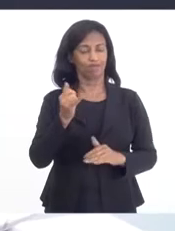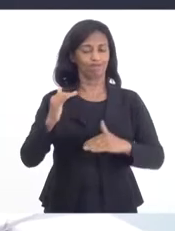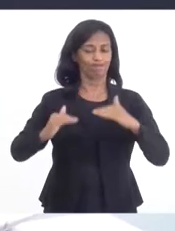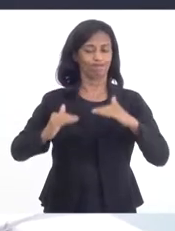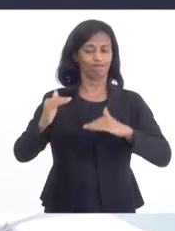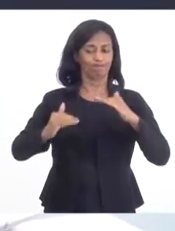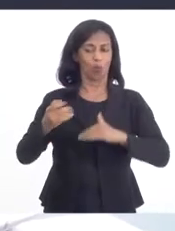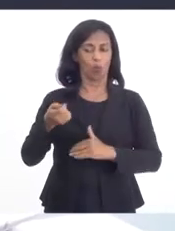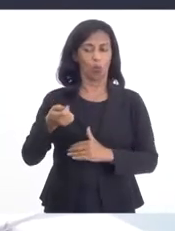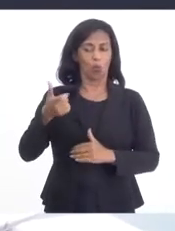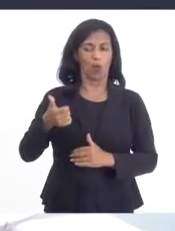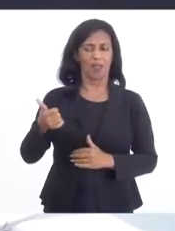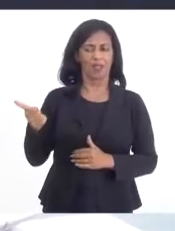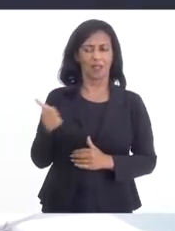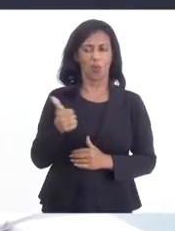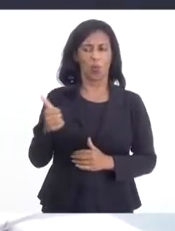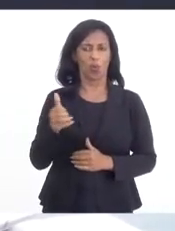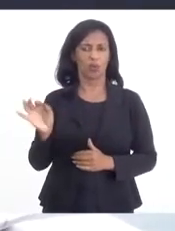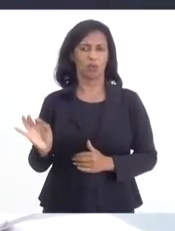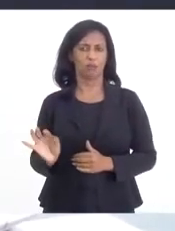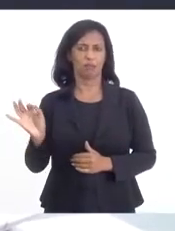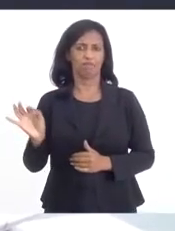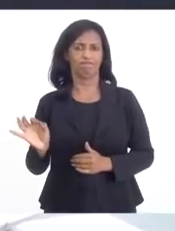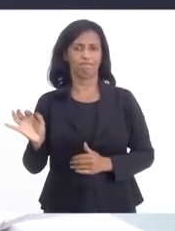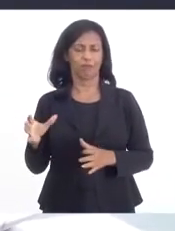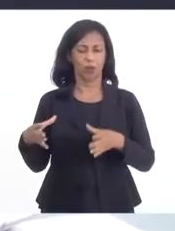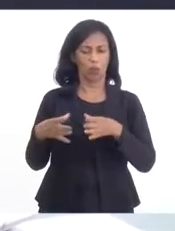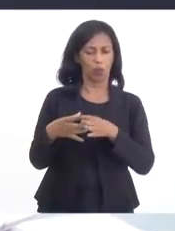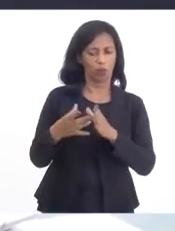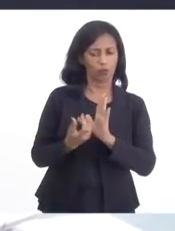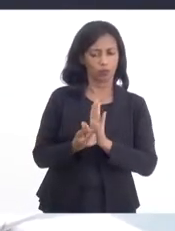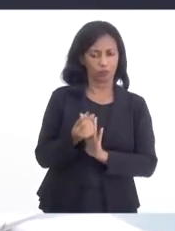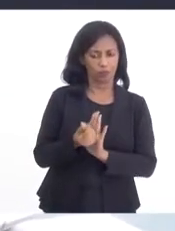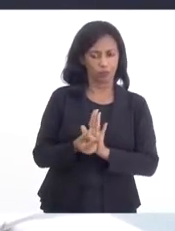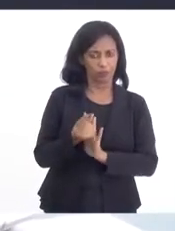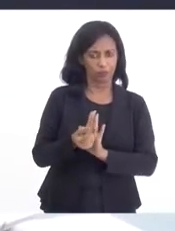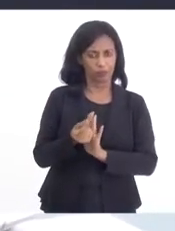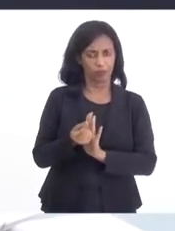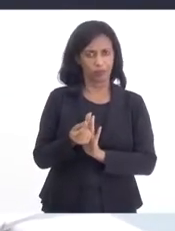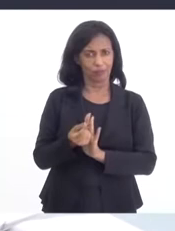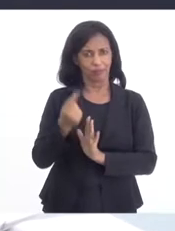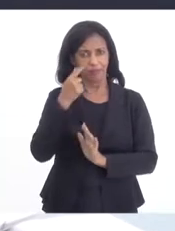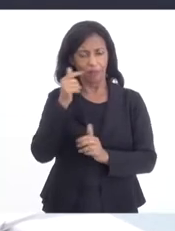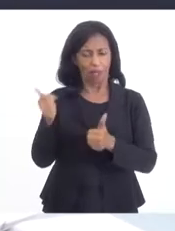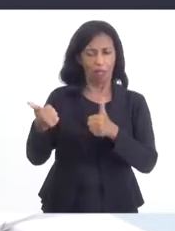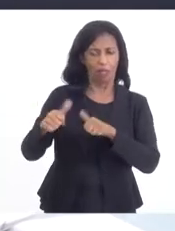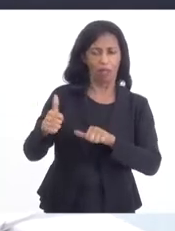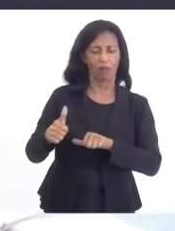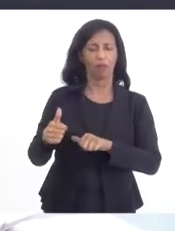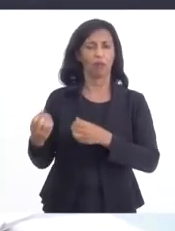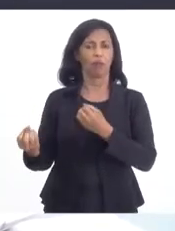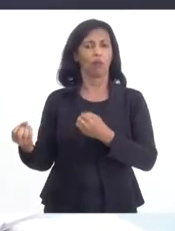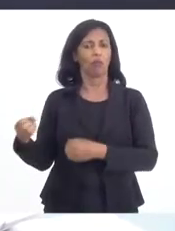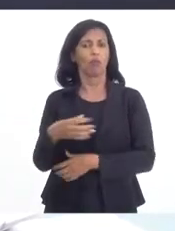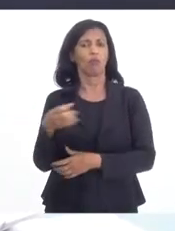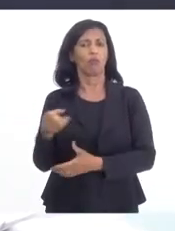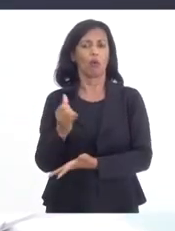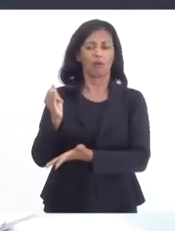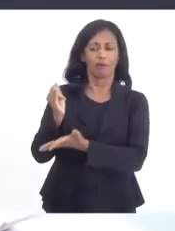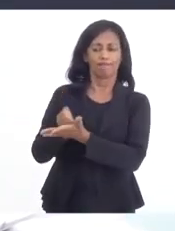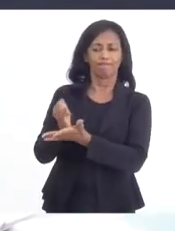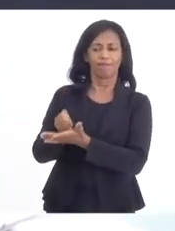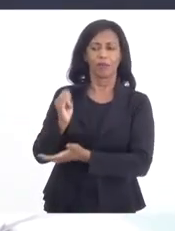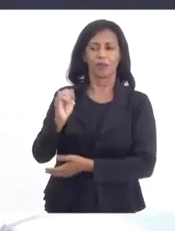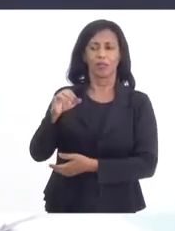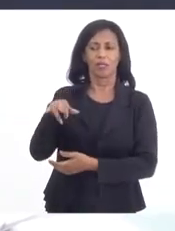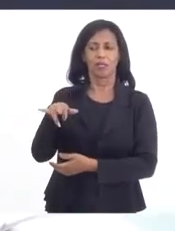possivelmente para quase 11%. Então, a Comissão de Orçamento simulou nova estimativa do receita do ICMS